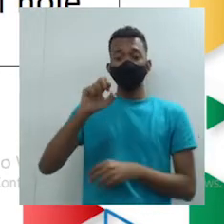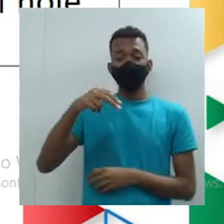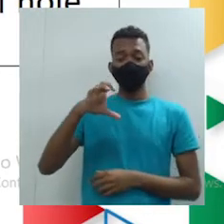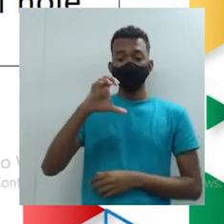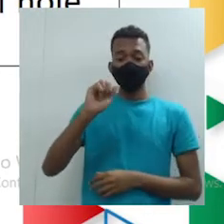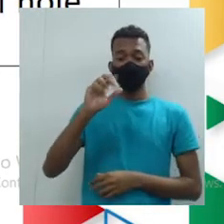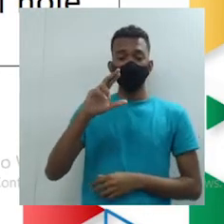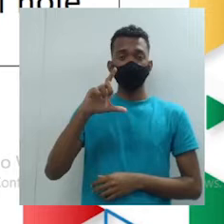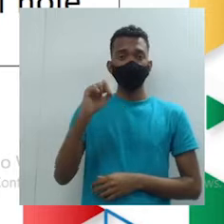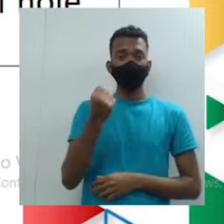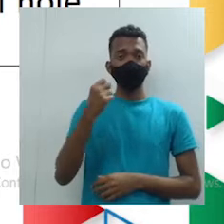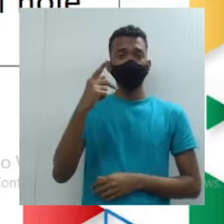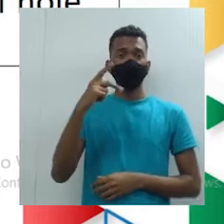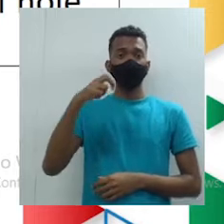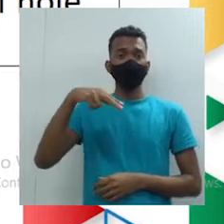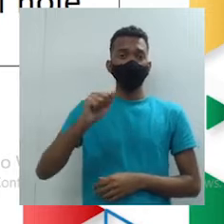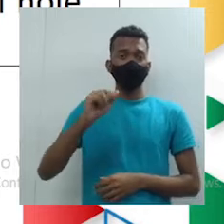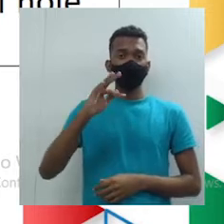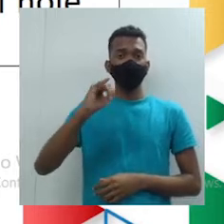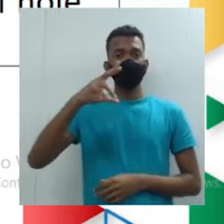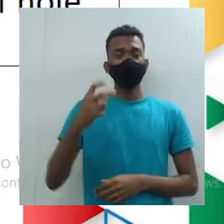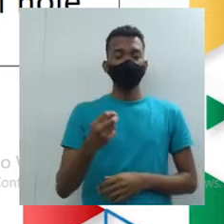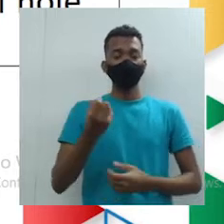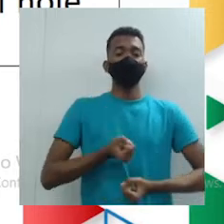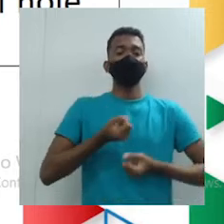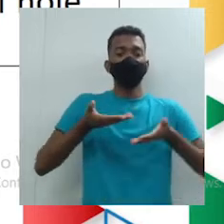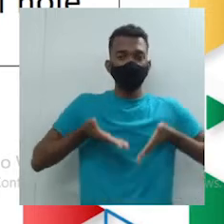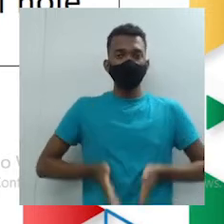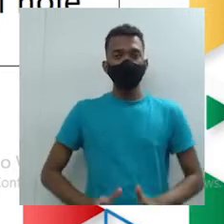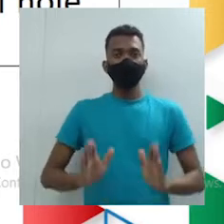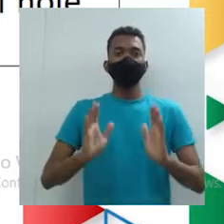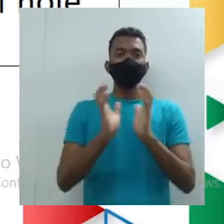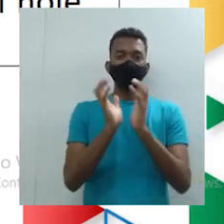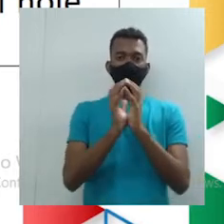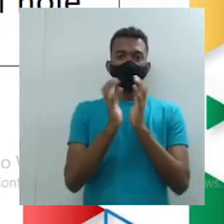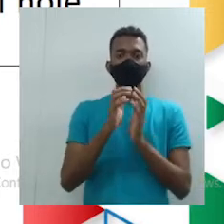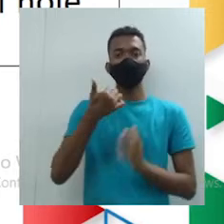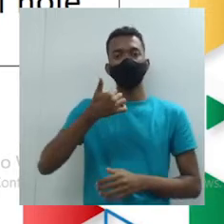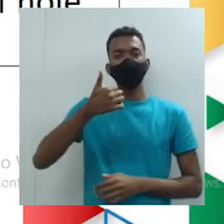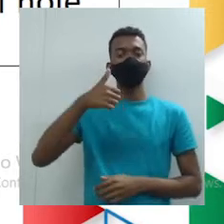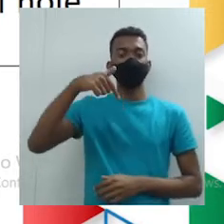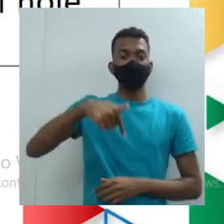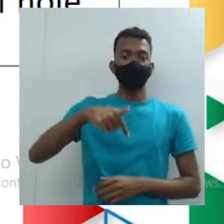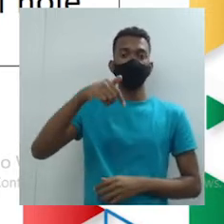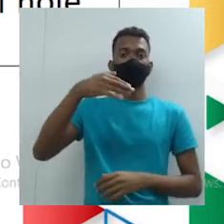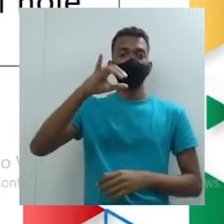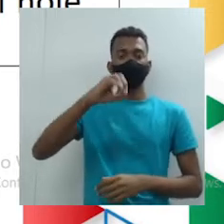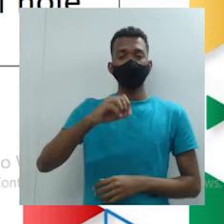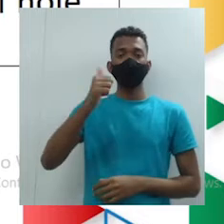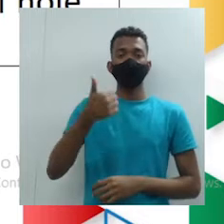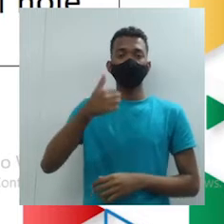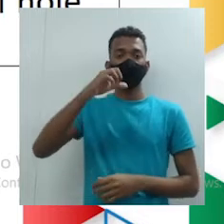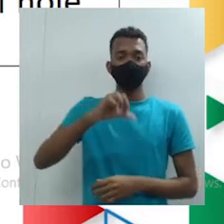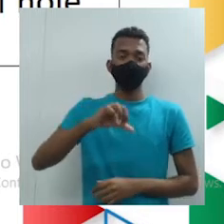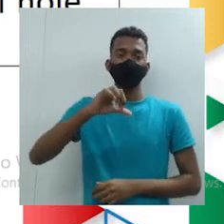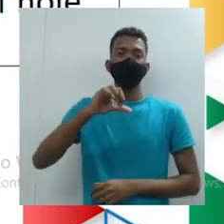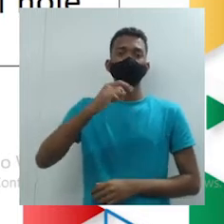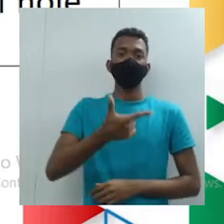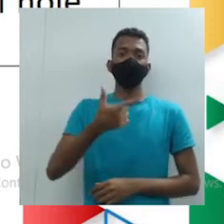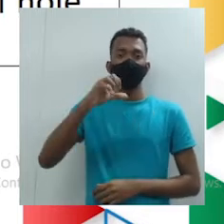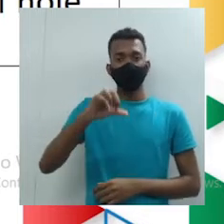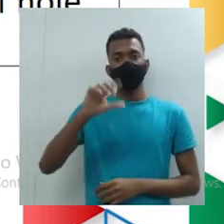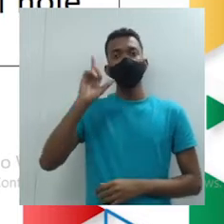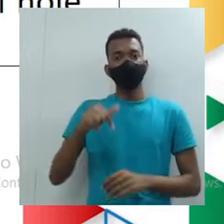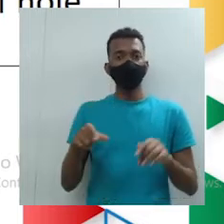Carlos Pena Filho nasceu em Recife no dia 27 de maio de 1929, né? Foi